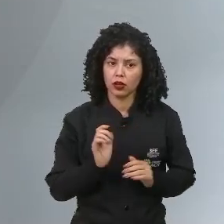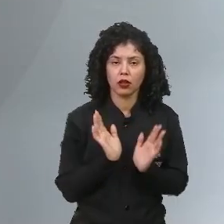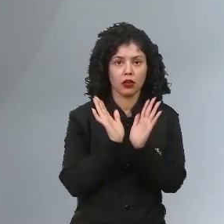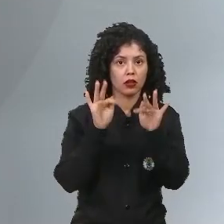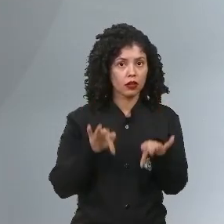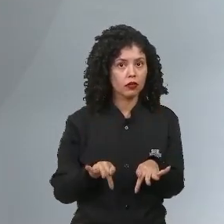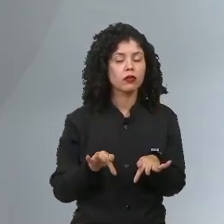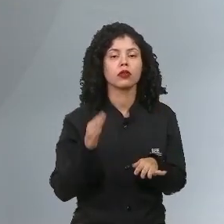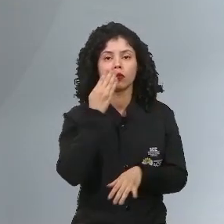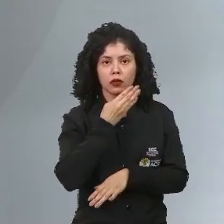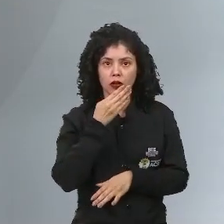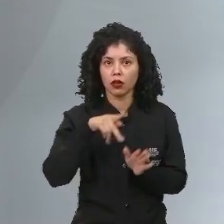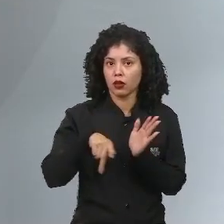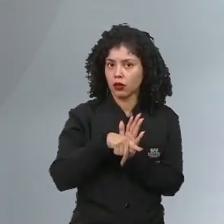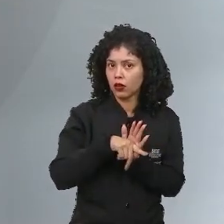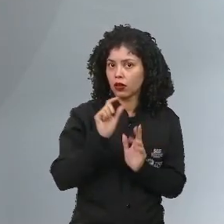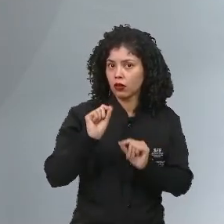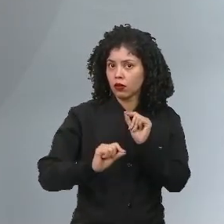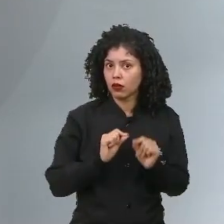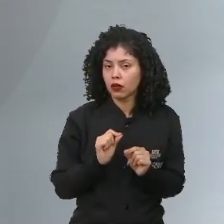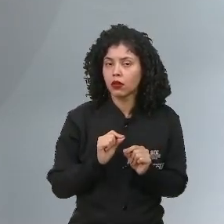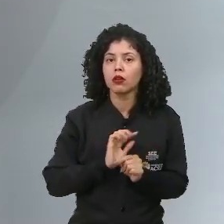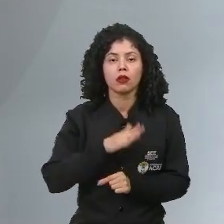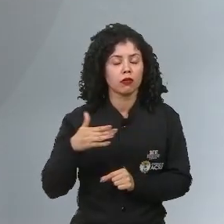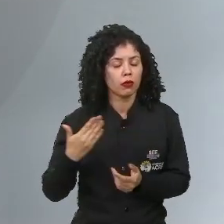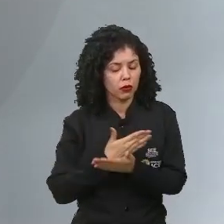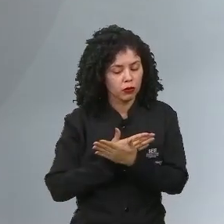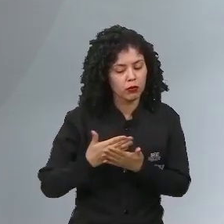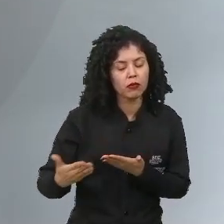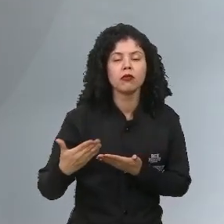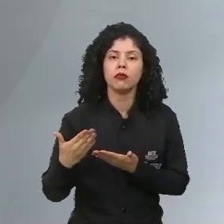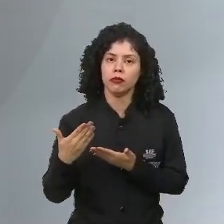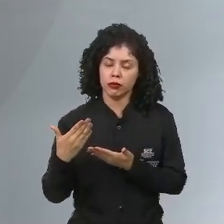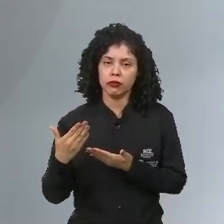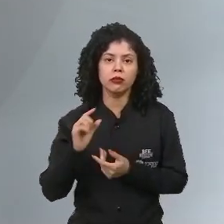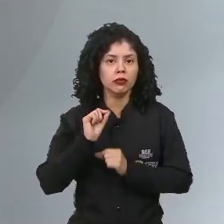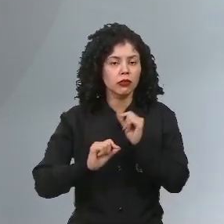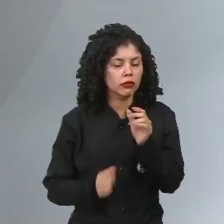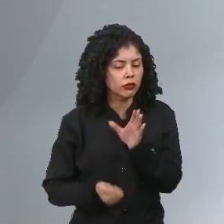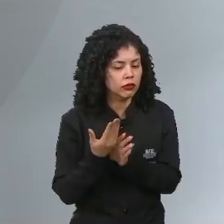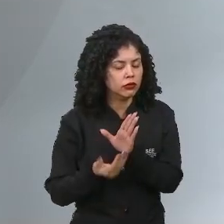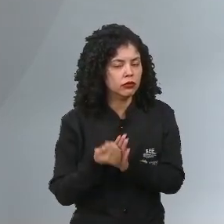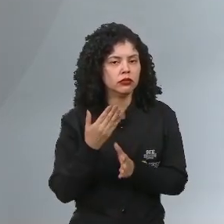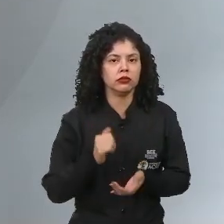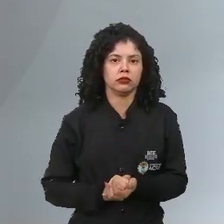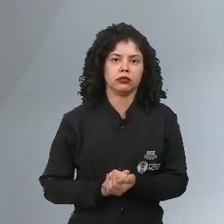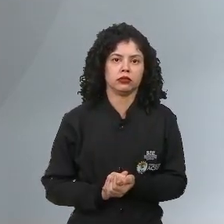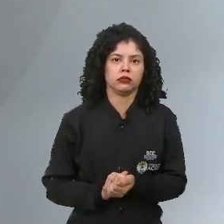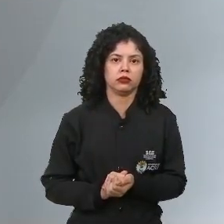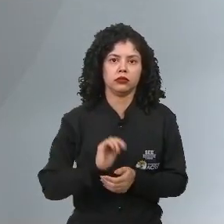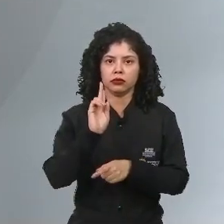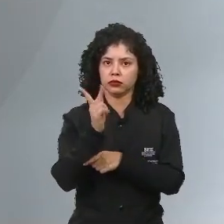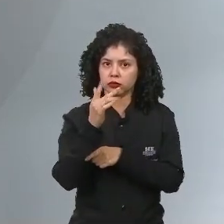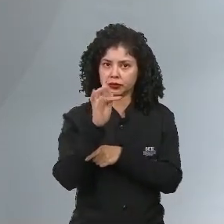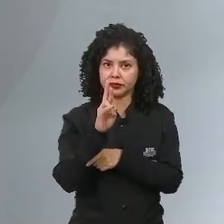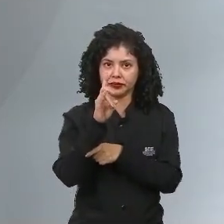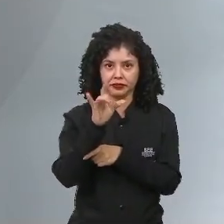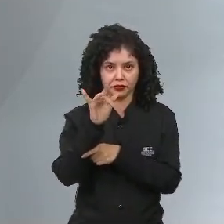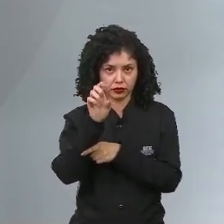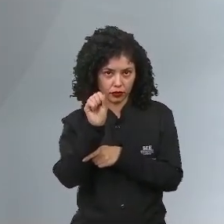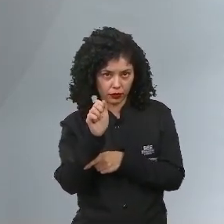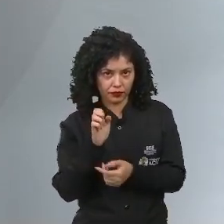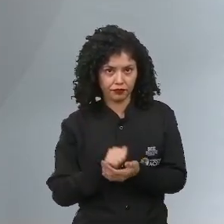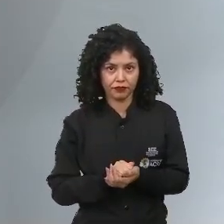ciclo do açúcar, quando o açúcar brasileiro começa a concorrer com o que era produzido pelos holandeses na região da América